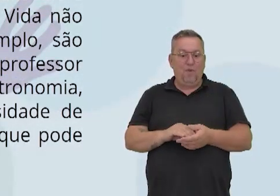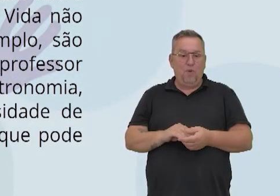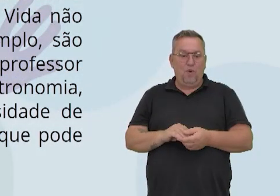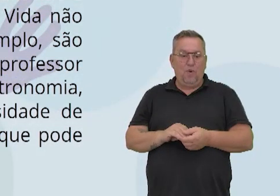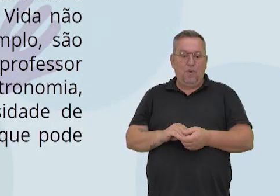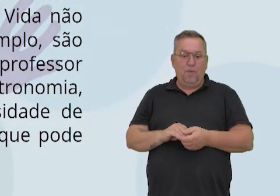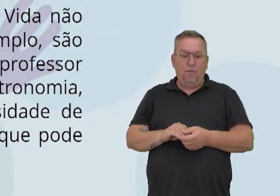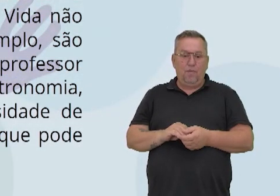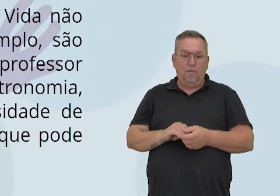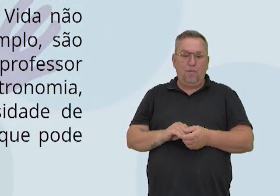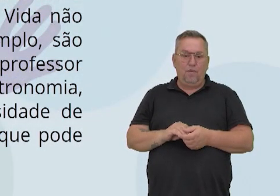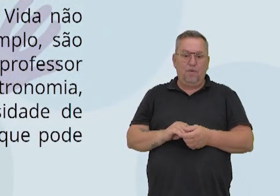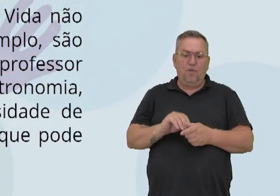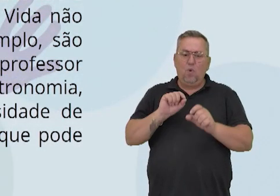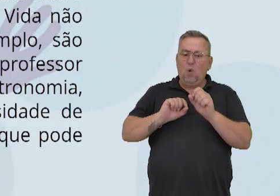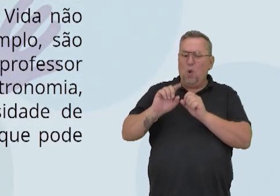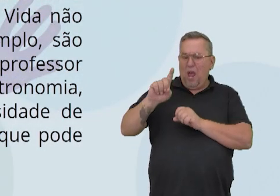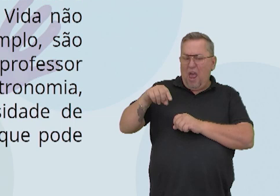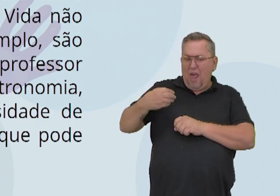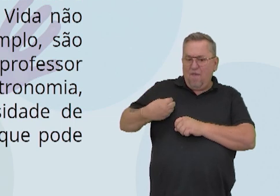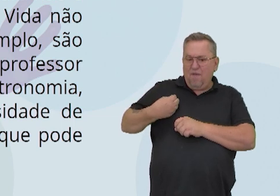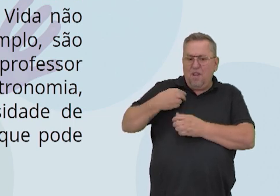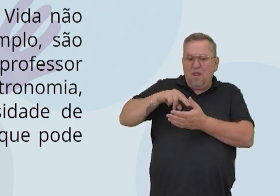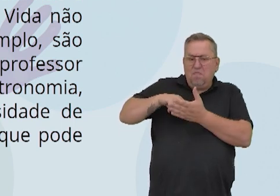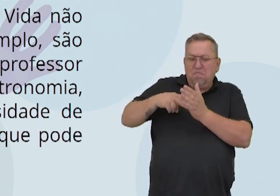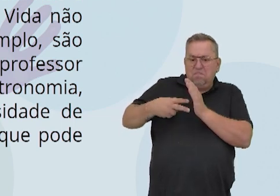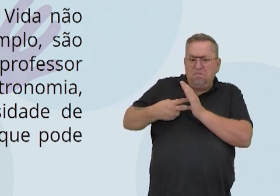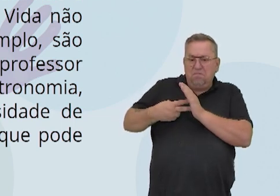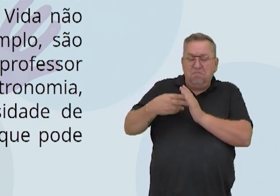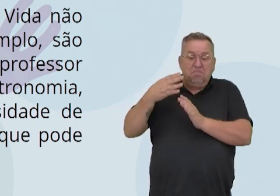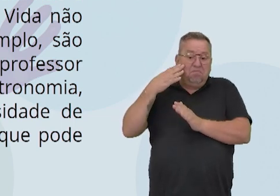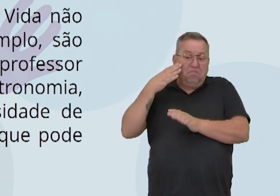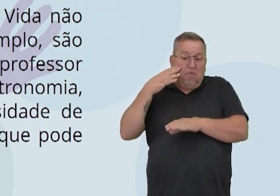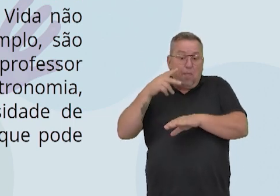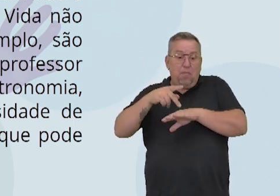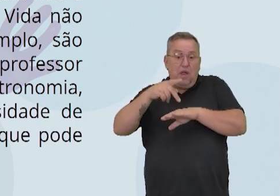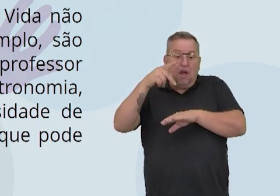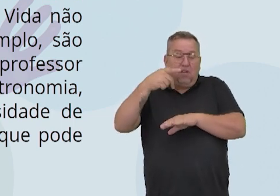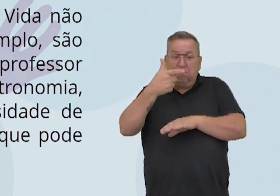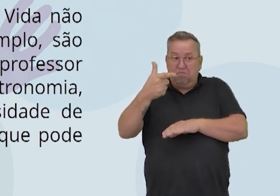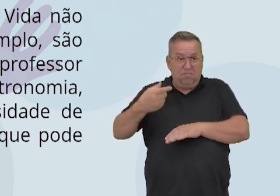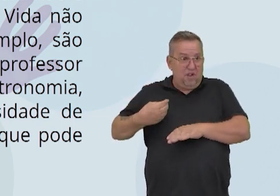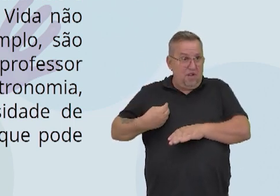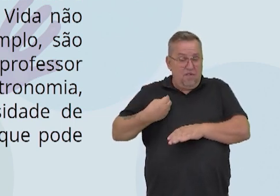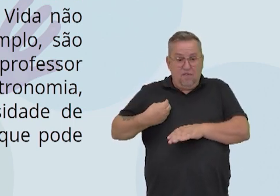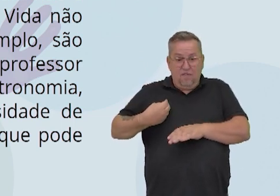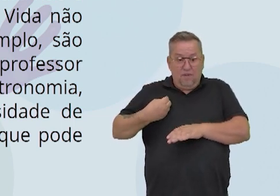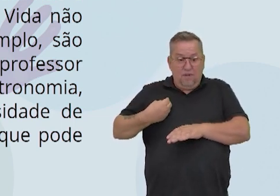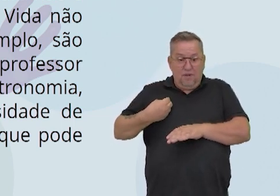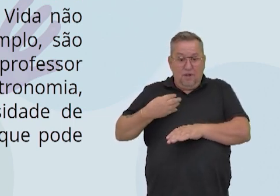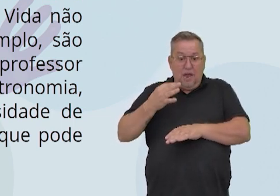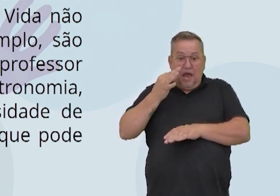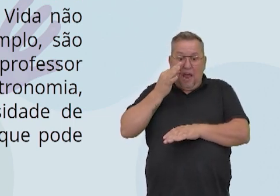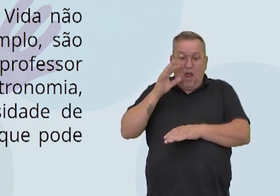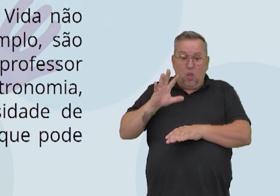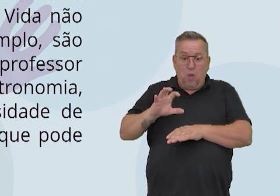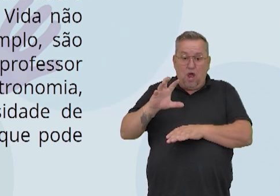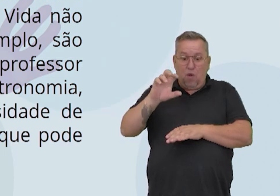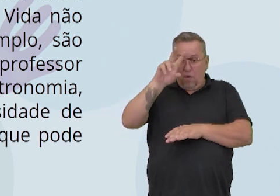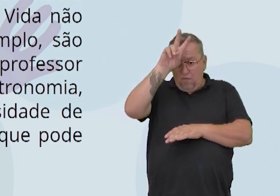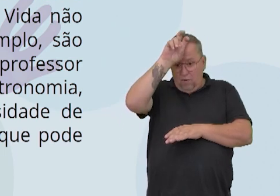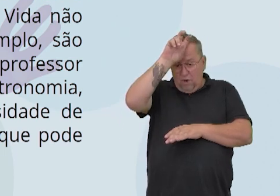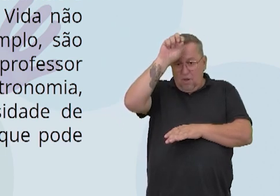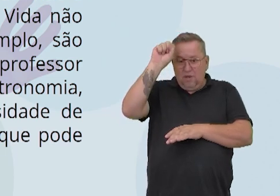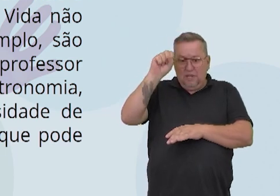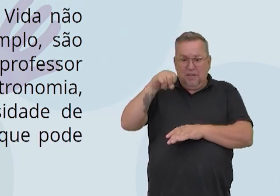favor. O que é a vida? Sabemos que uma pedra não é viva. Rato, aranha e formiga